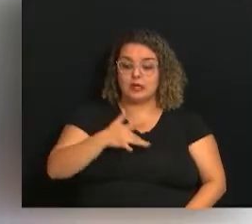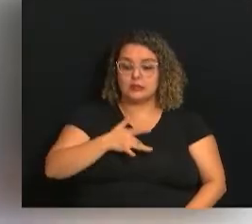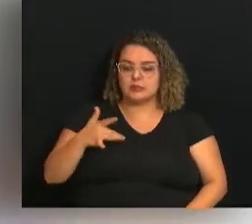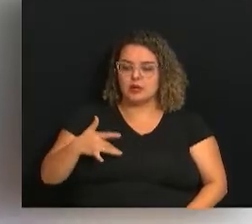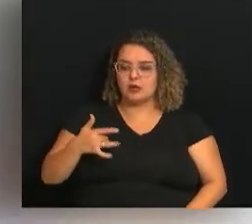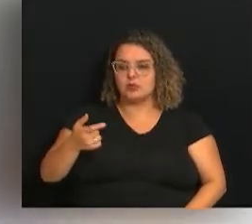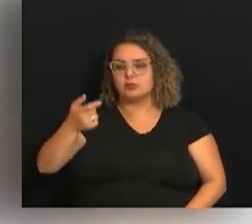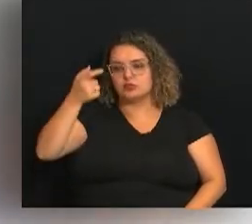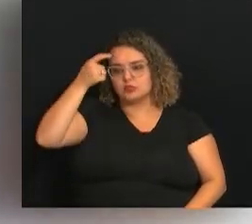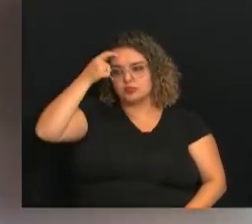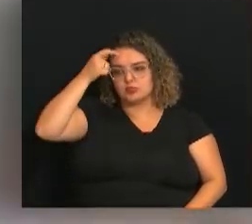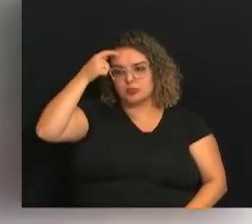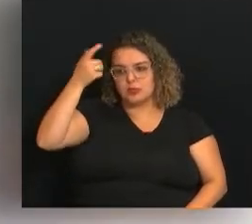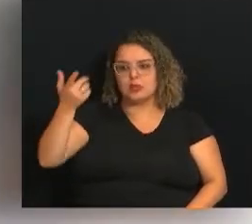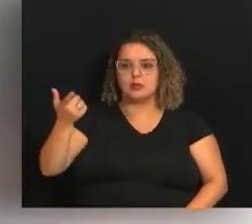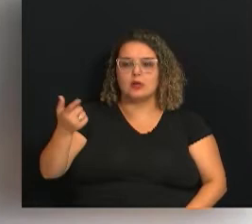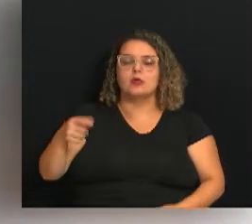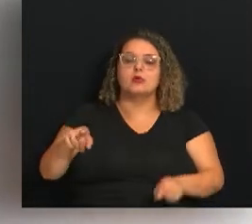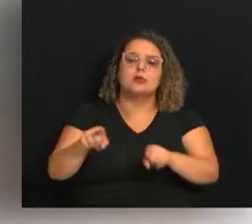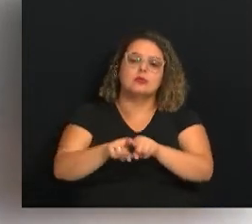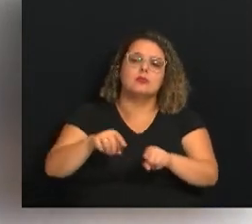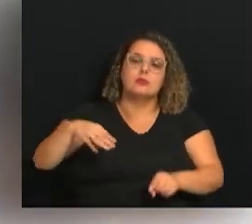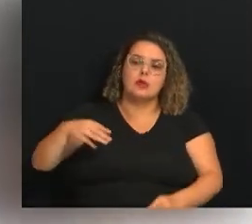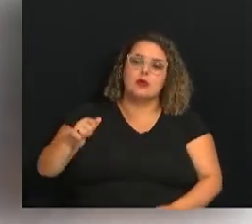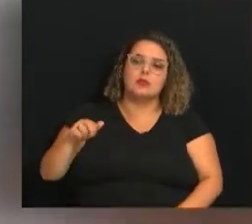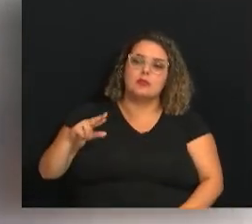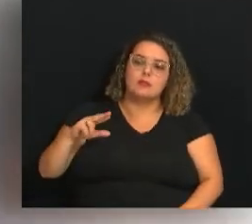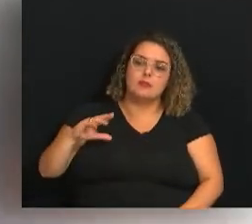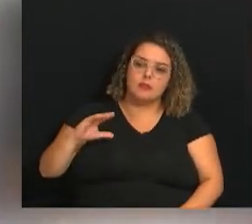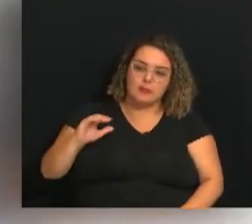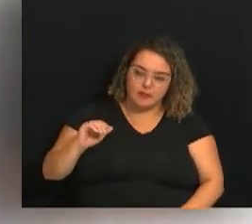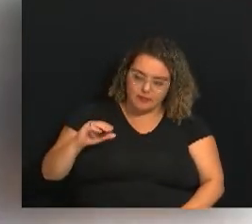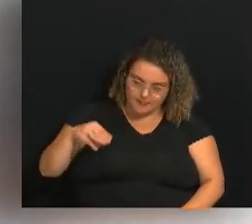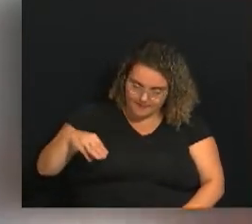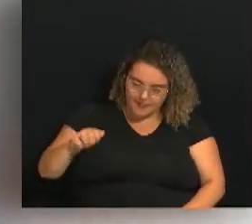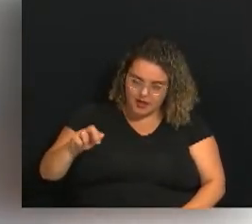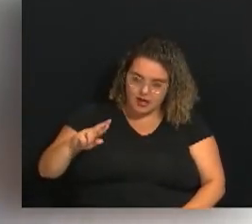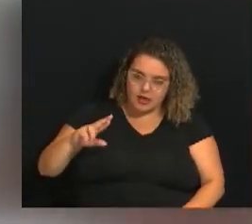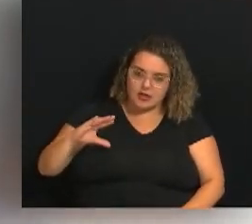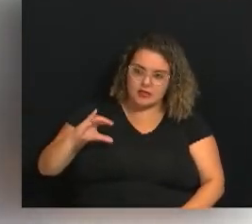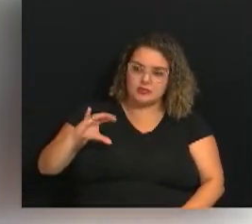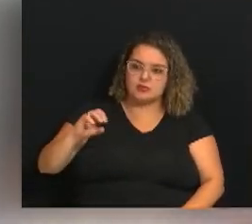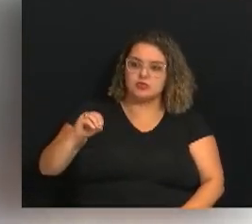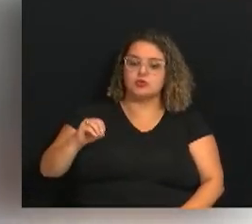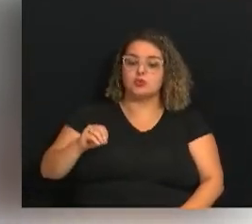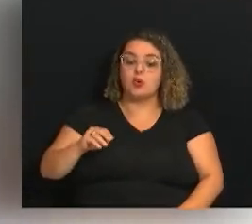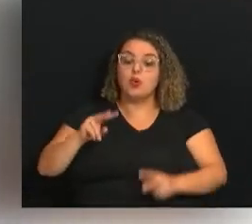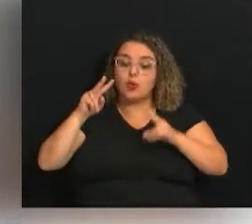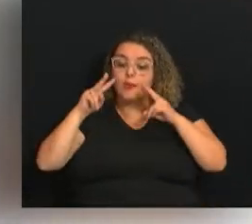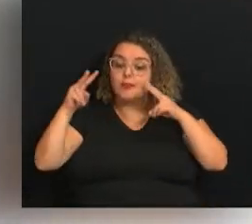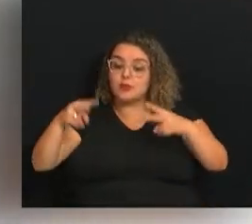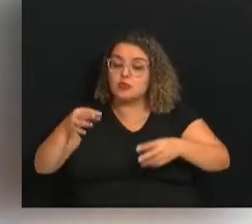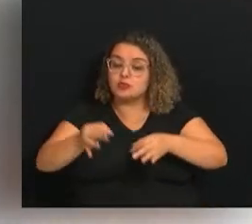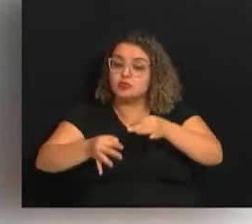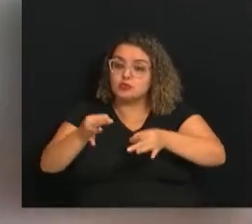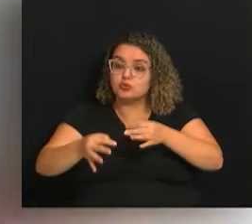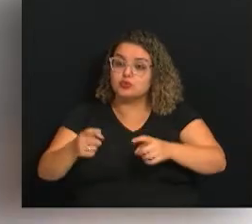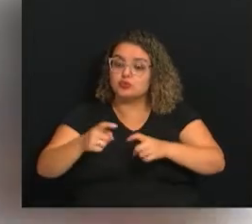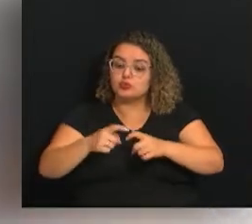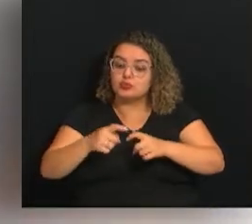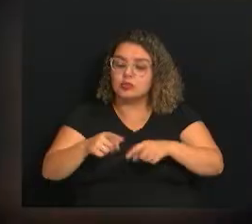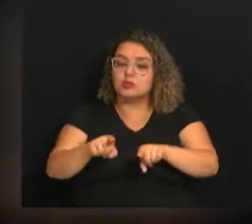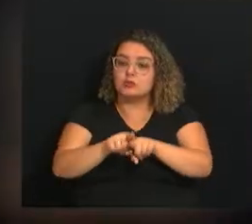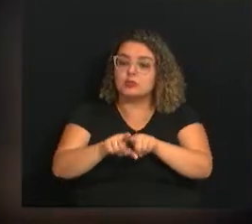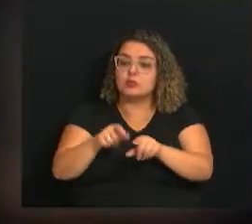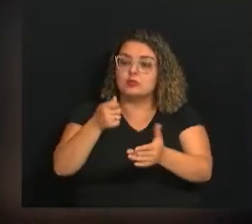e Márcio Marques, médico e advogado, que falou do ponto de vista jurídico sobre a obrigatoriedade do uso da